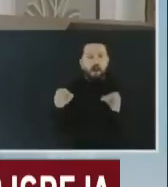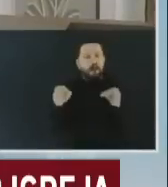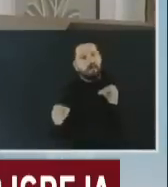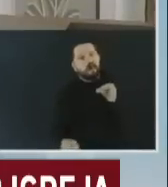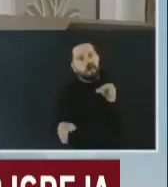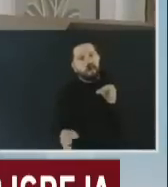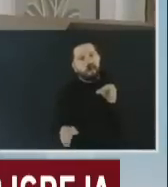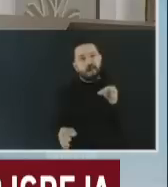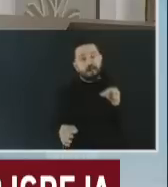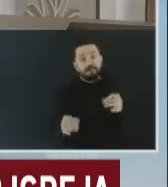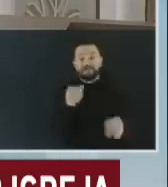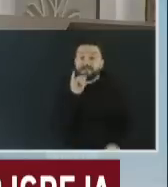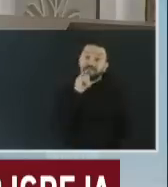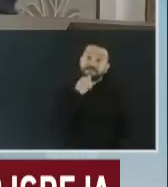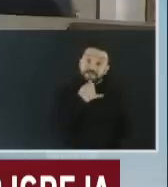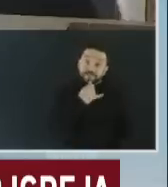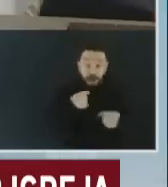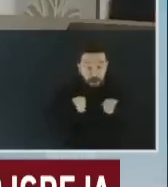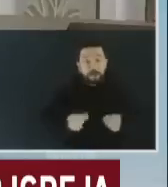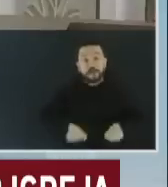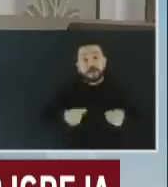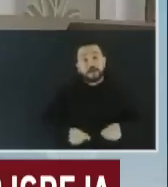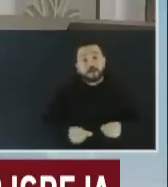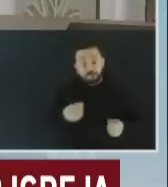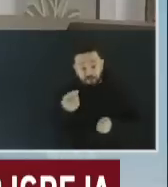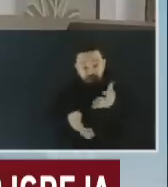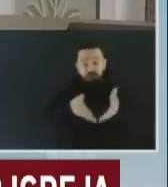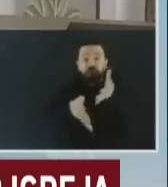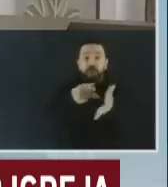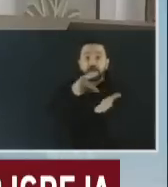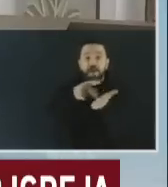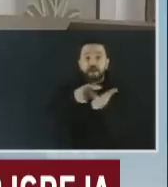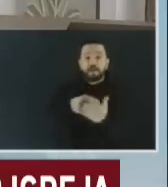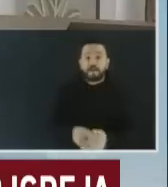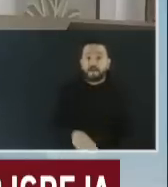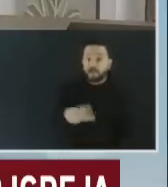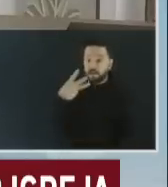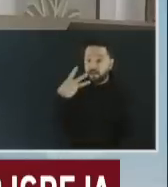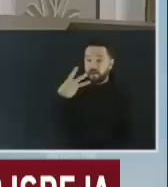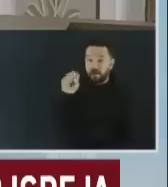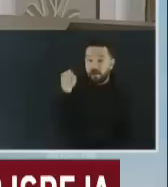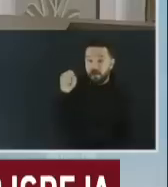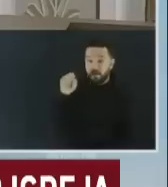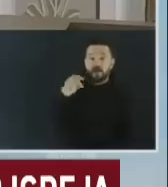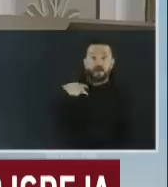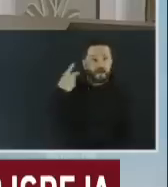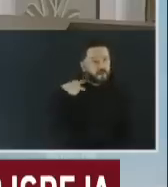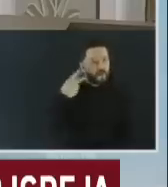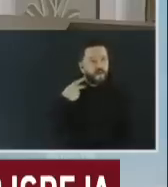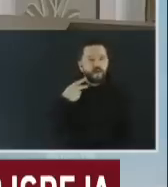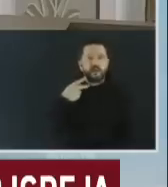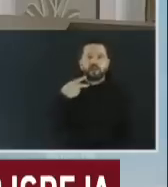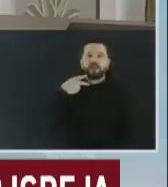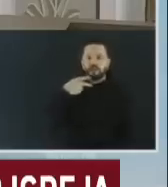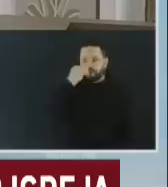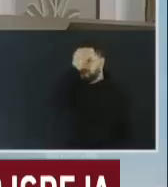Renato Freitas participava de uma manifestação contra o racismo, e esse ato ele terminou com a invasão da igreja. A